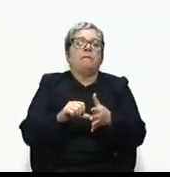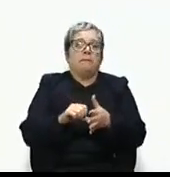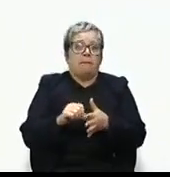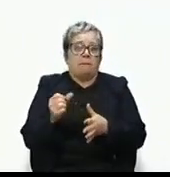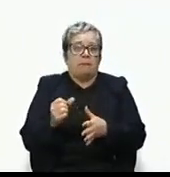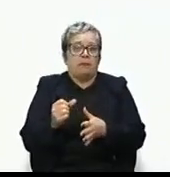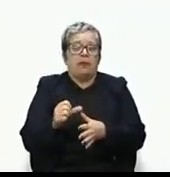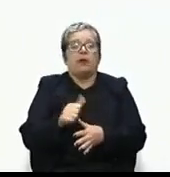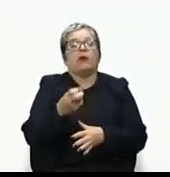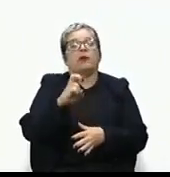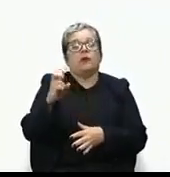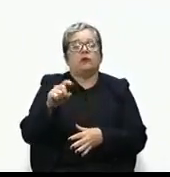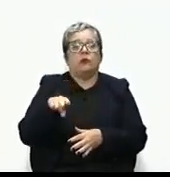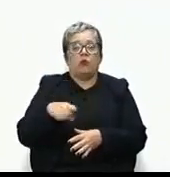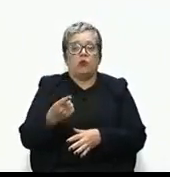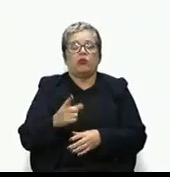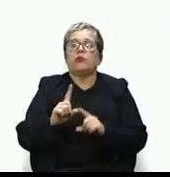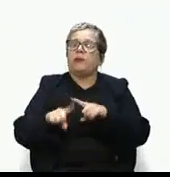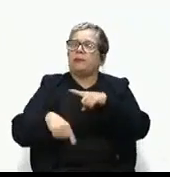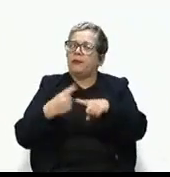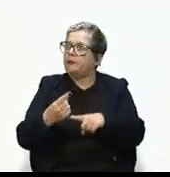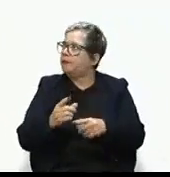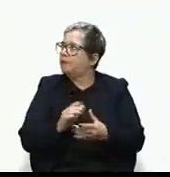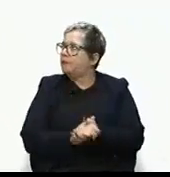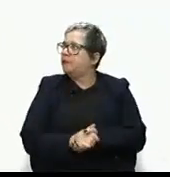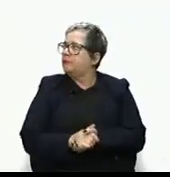aliás, 15 mil, depois